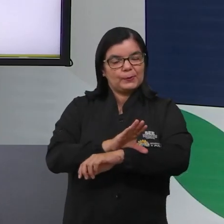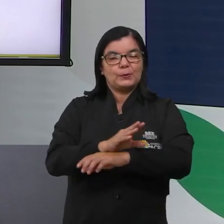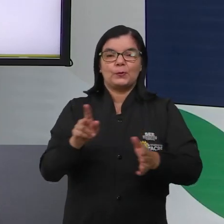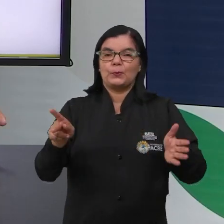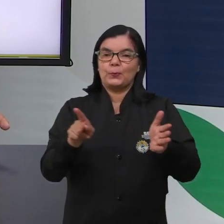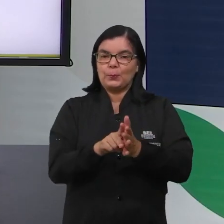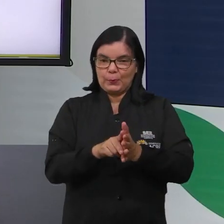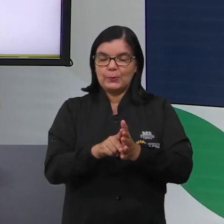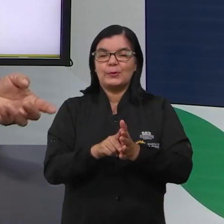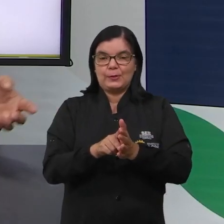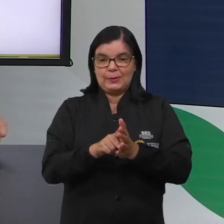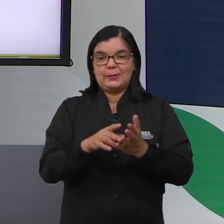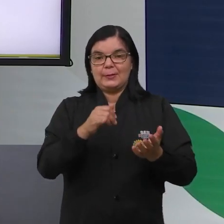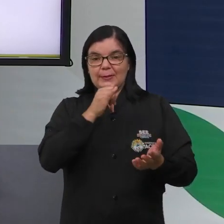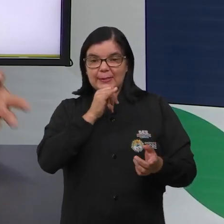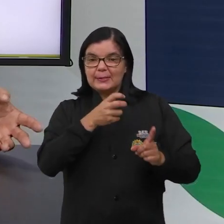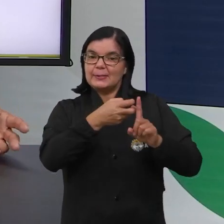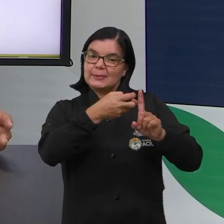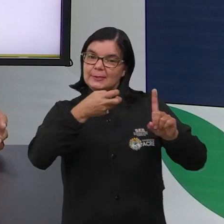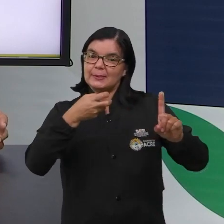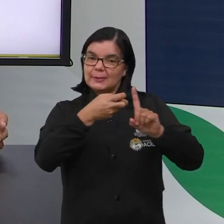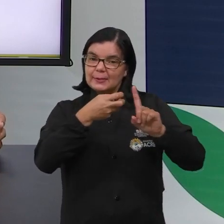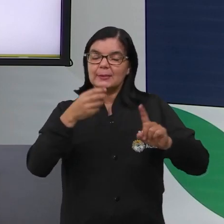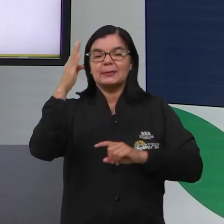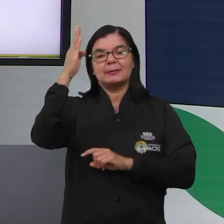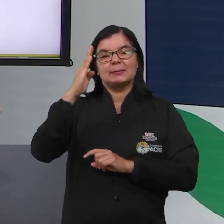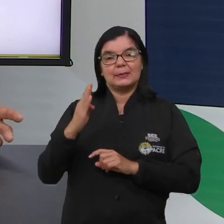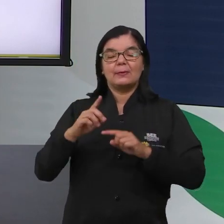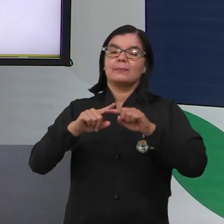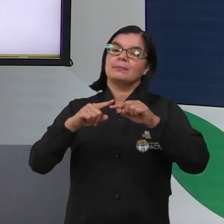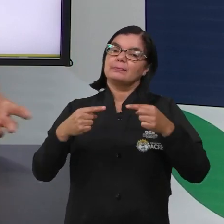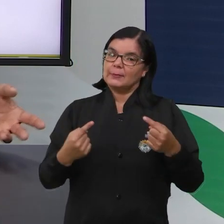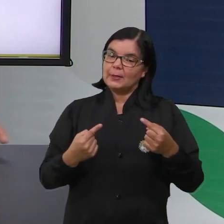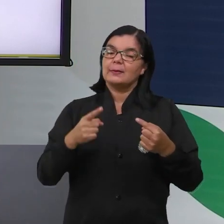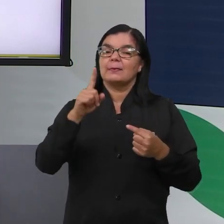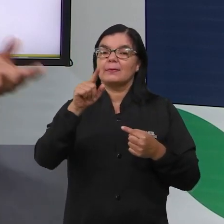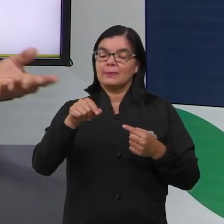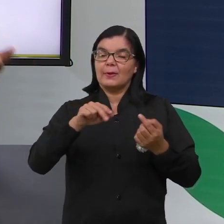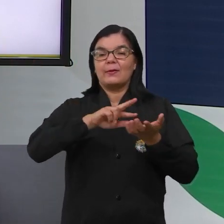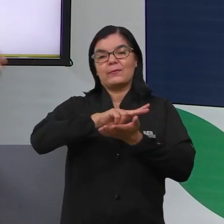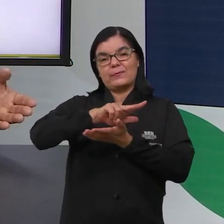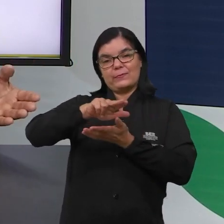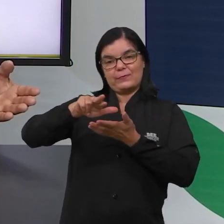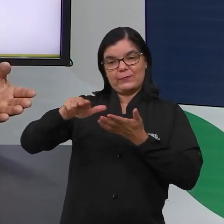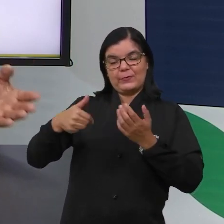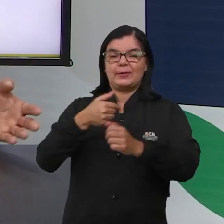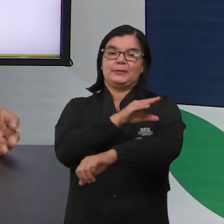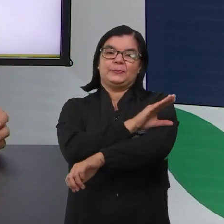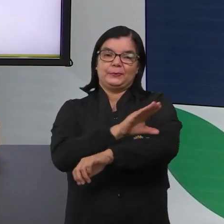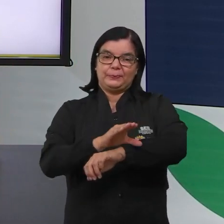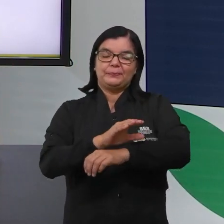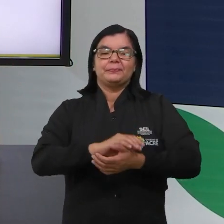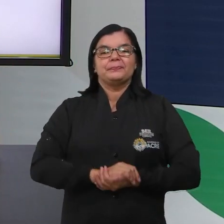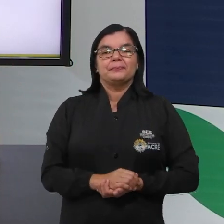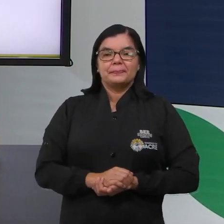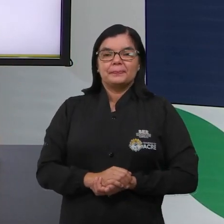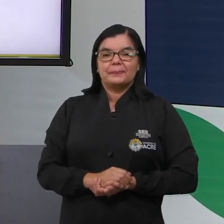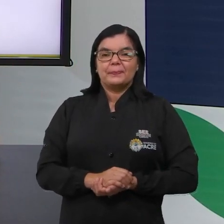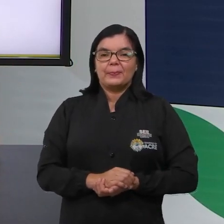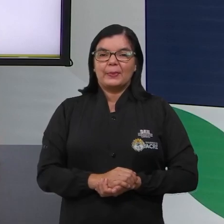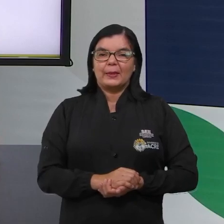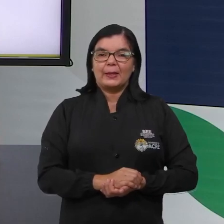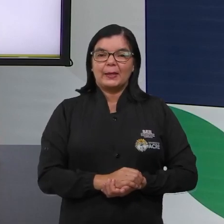povos ameríndios, no caso dos povos indígenas brasileiros, mas é uma cultura multifacetada, na verdade. Então,